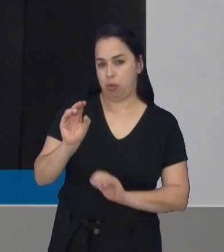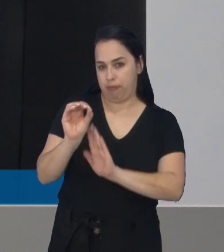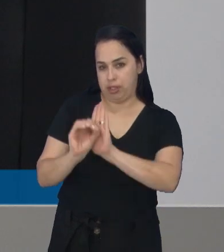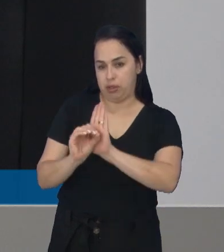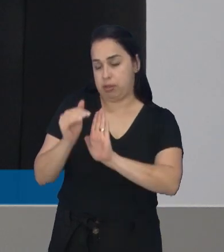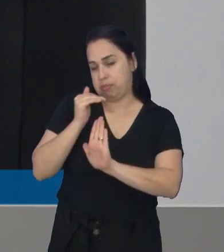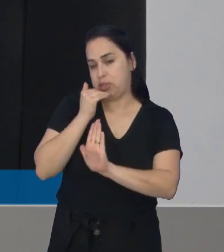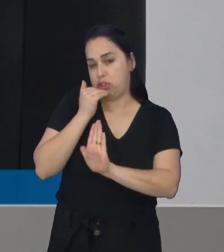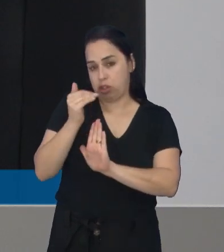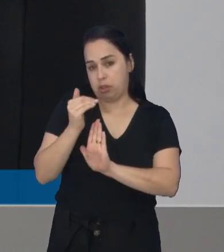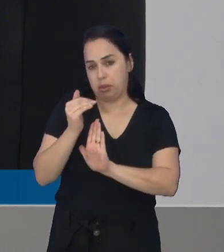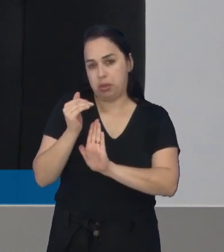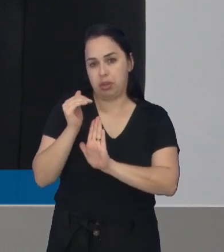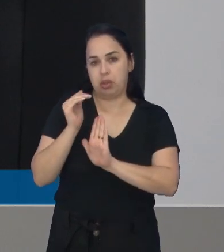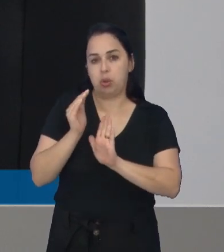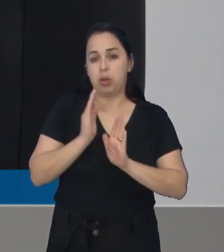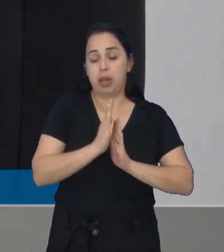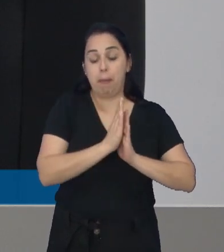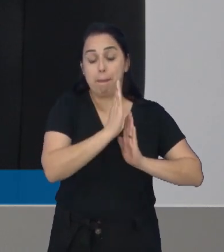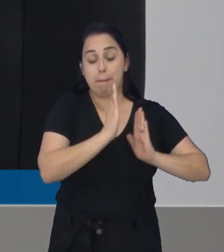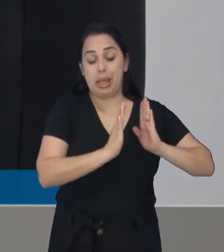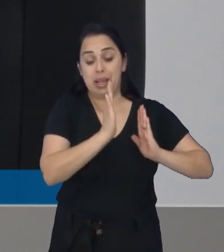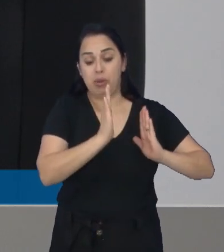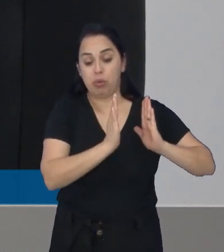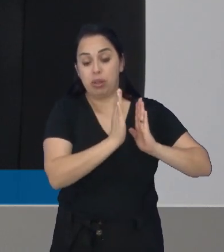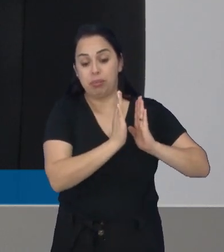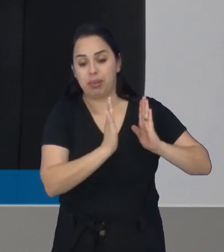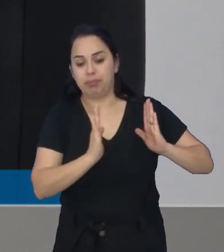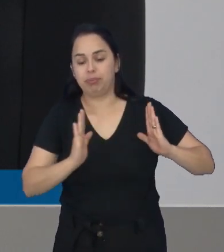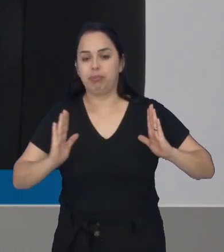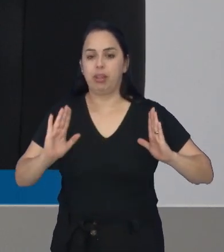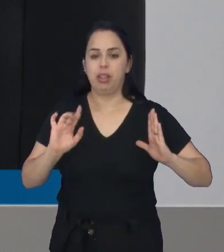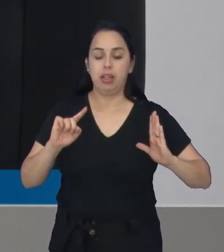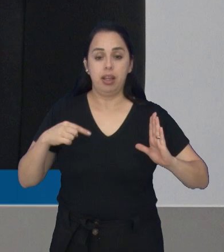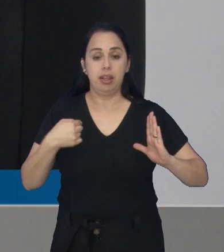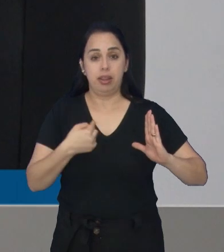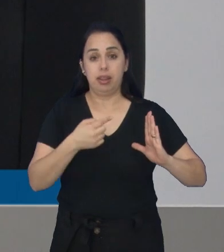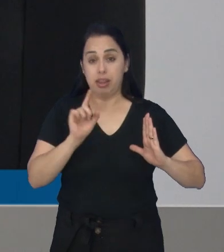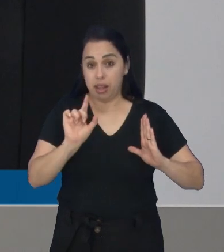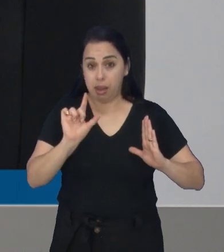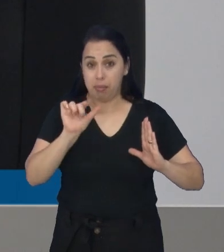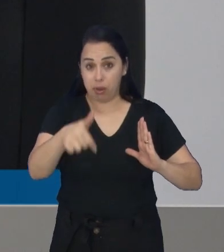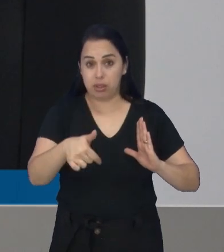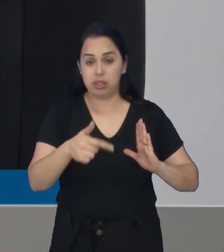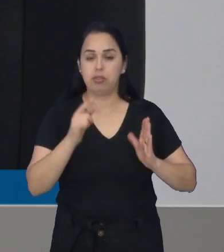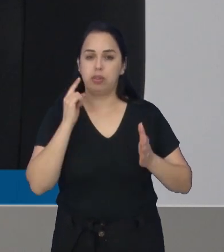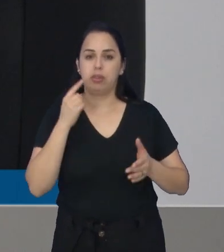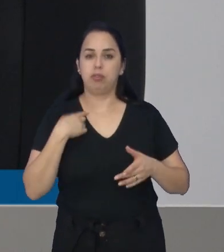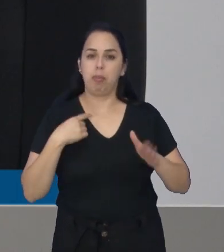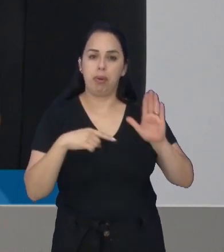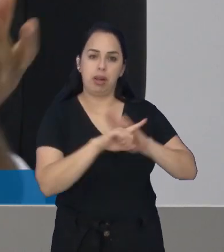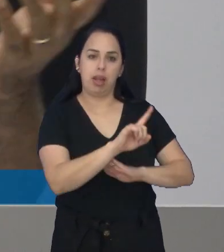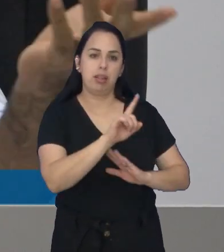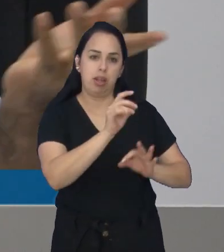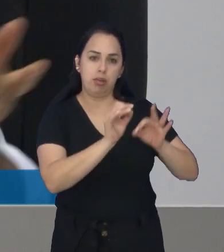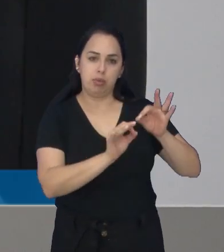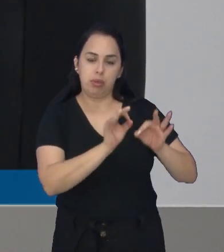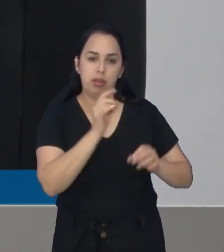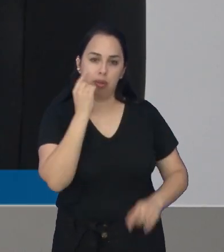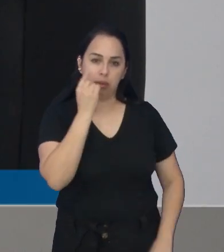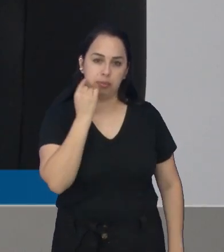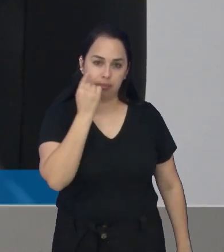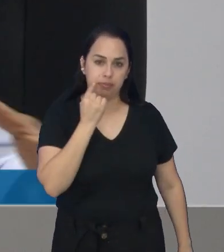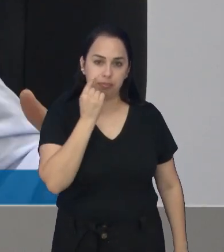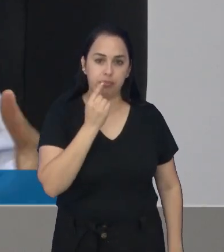Tá certo essa abertura de prazos consultaremos assessoria da casa porque